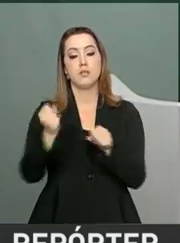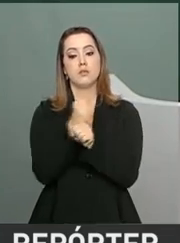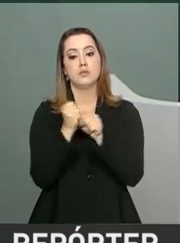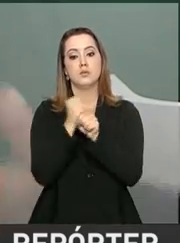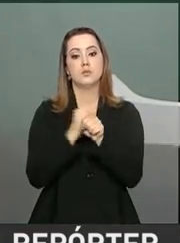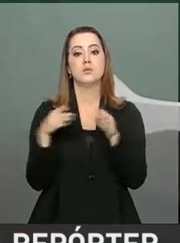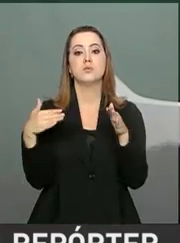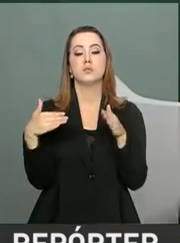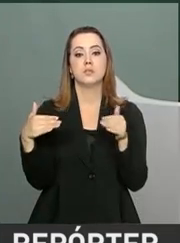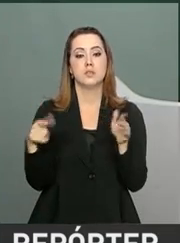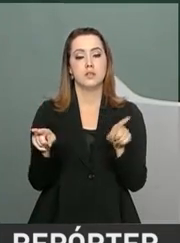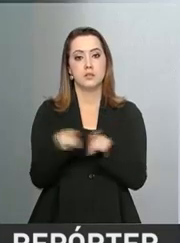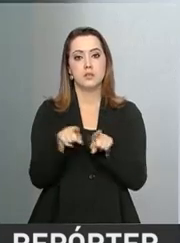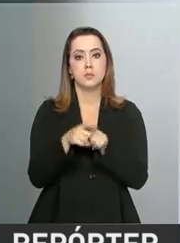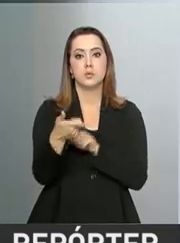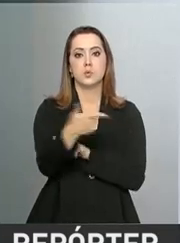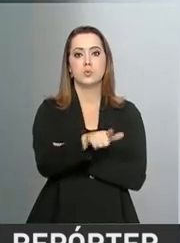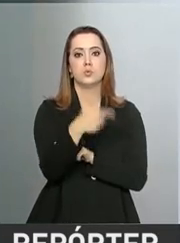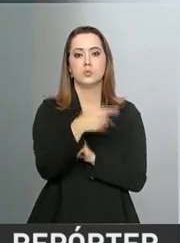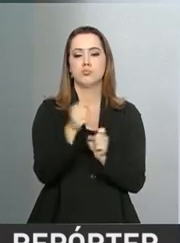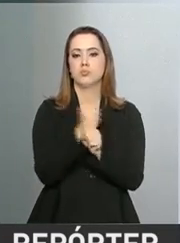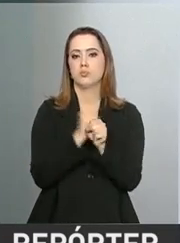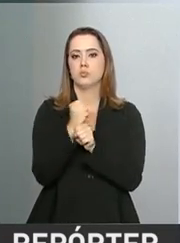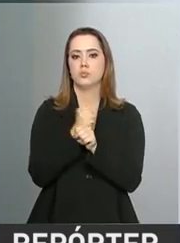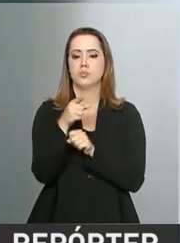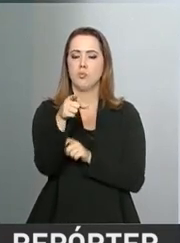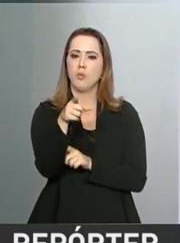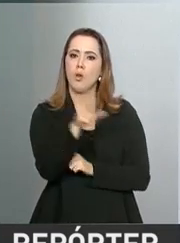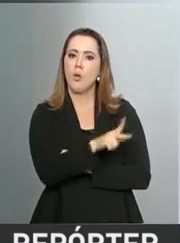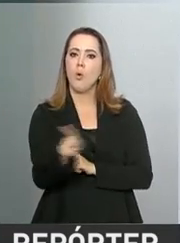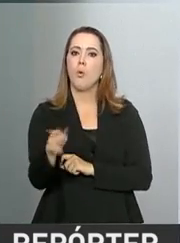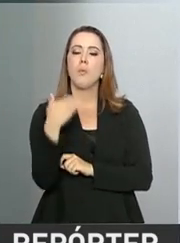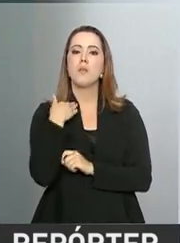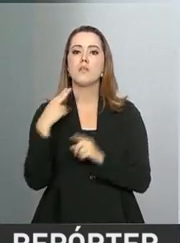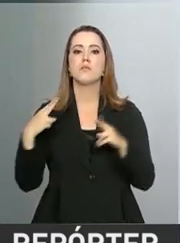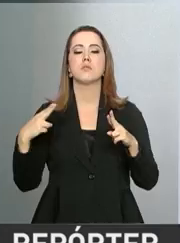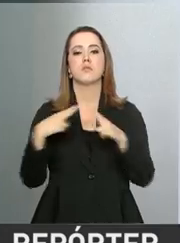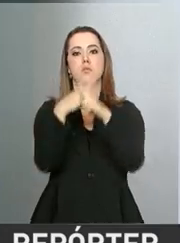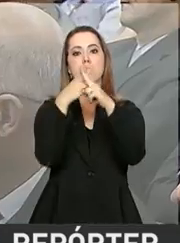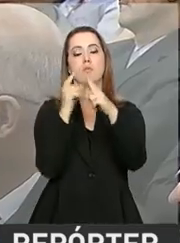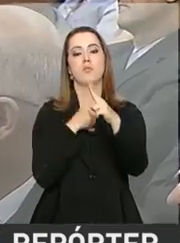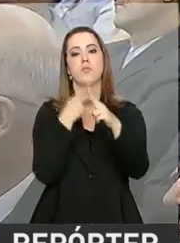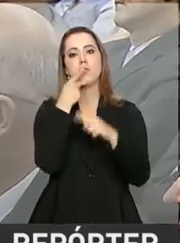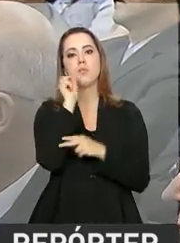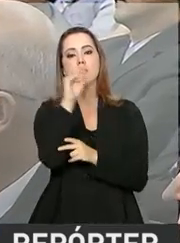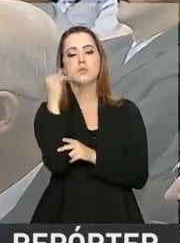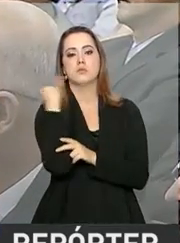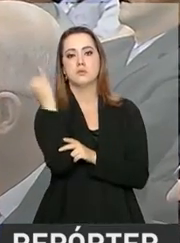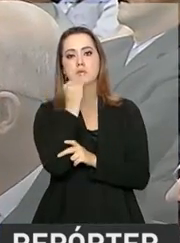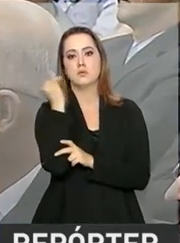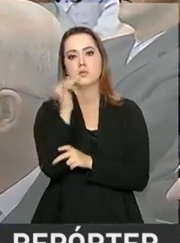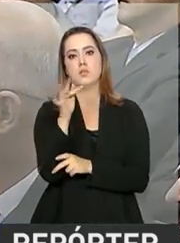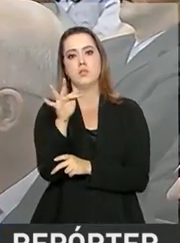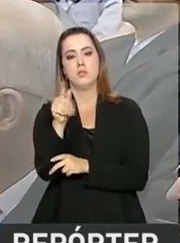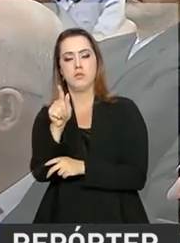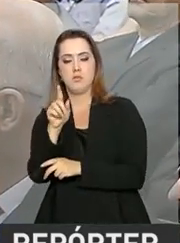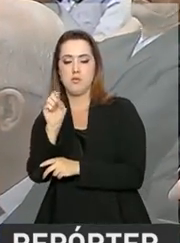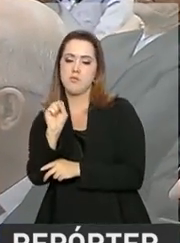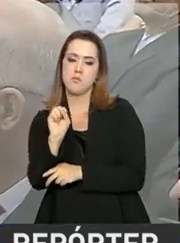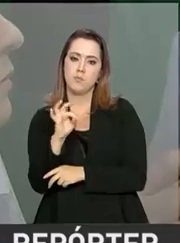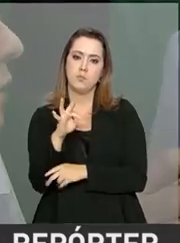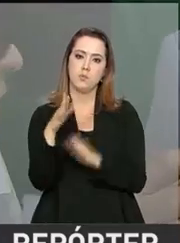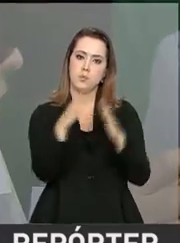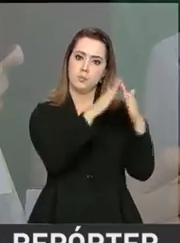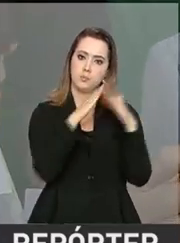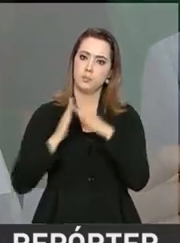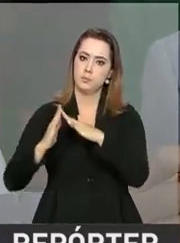e também pelos próximos anos. O presidente da Caixa Econômica, Gilberto Ock, destaca a importância do FGTS para os investimentos em moradia no